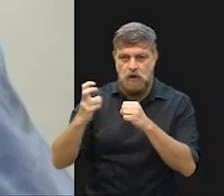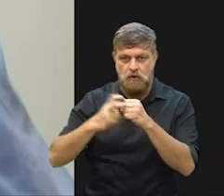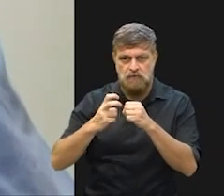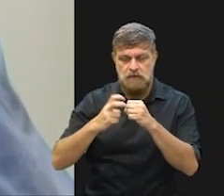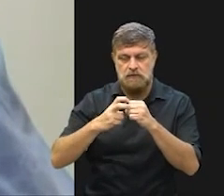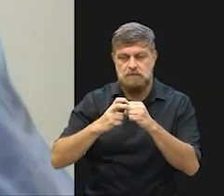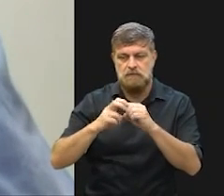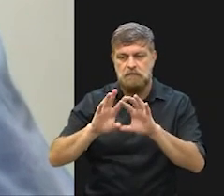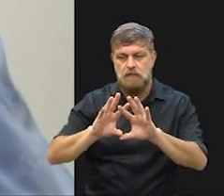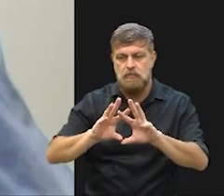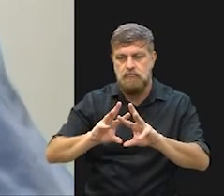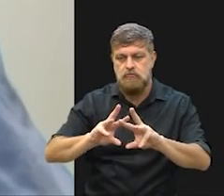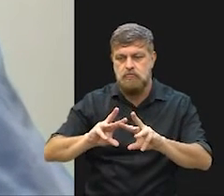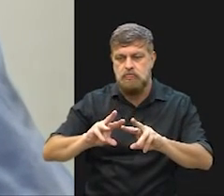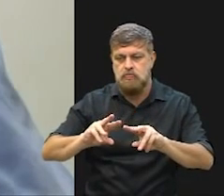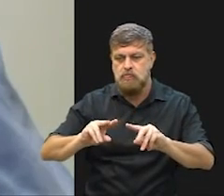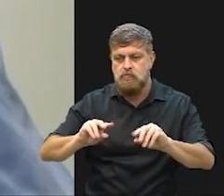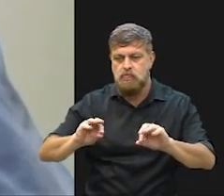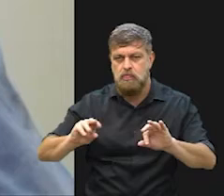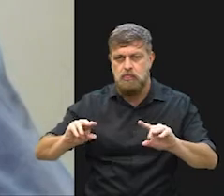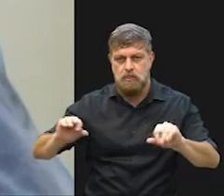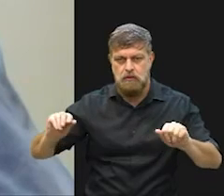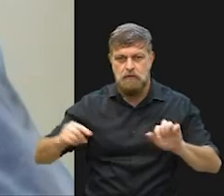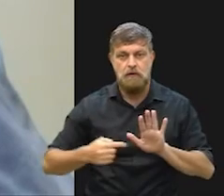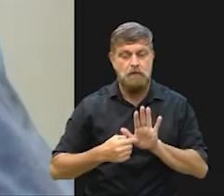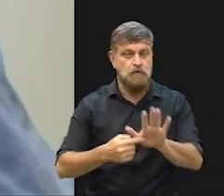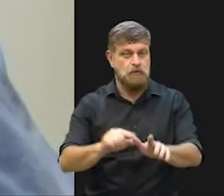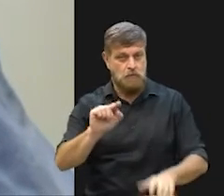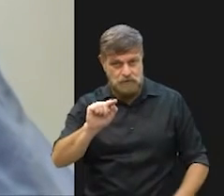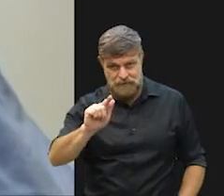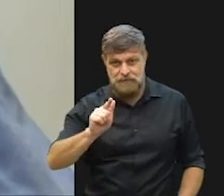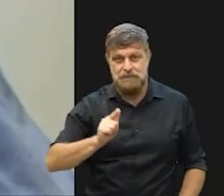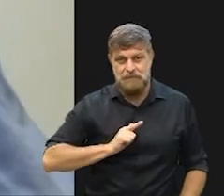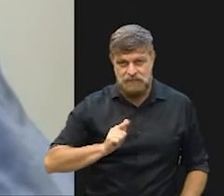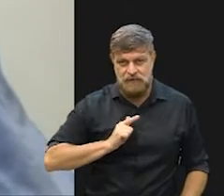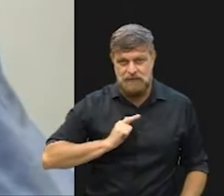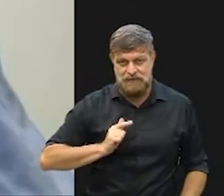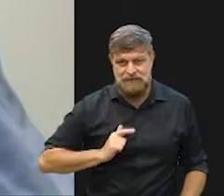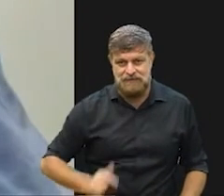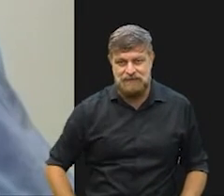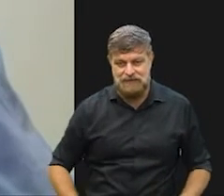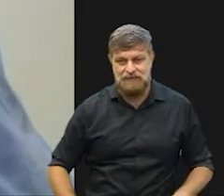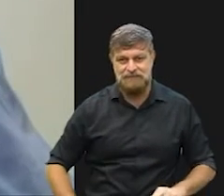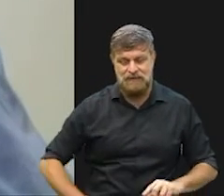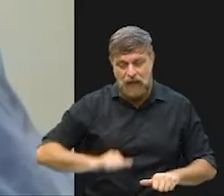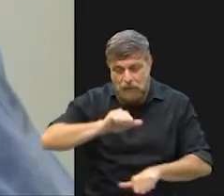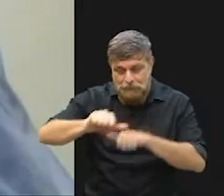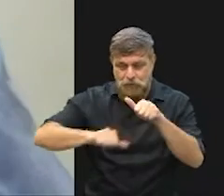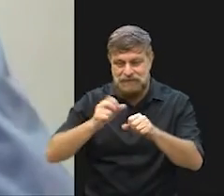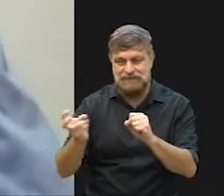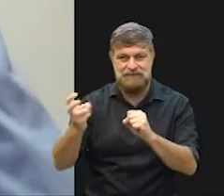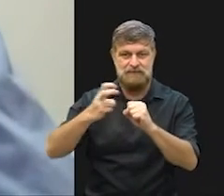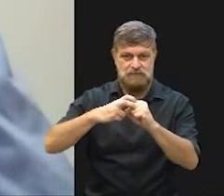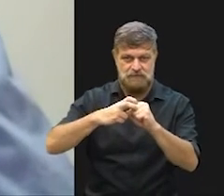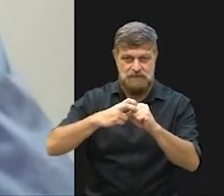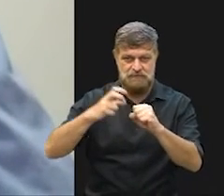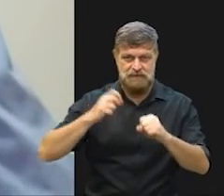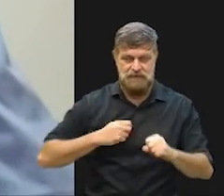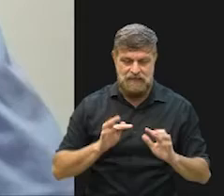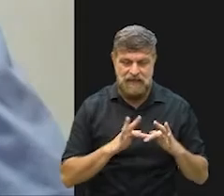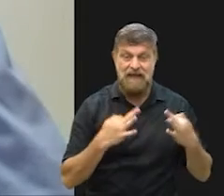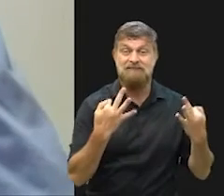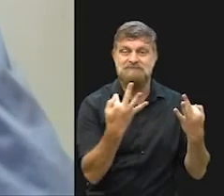ela desapareceu. Mas ela mostrou que existem variantes desse coronavírus. Então, tem várias famílias de